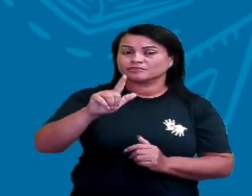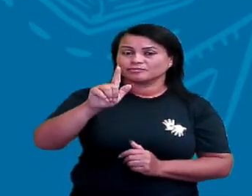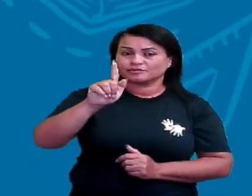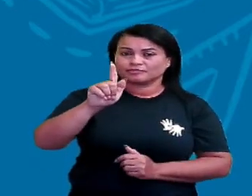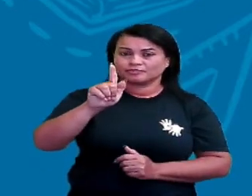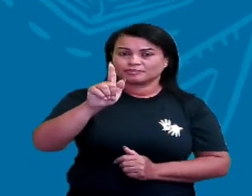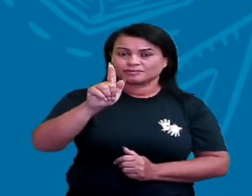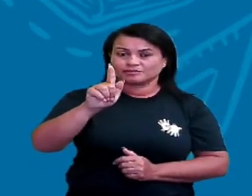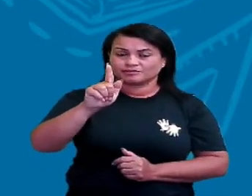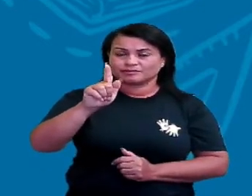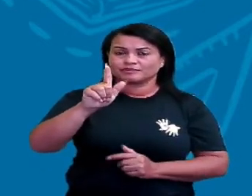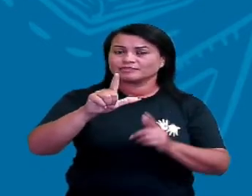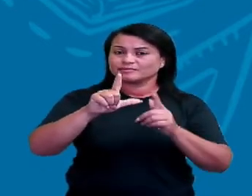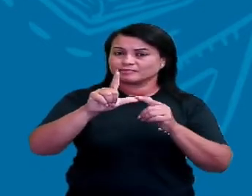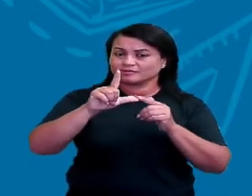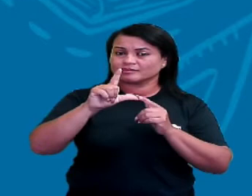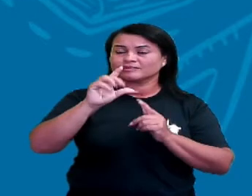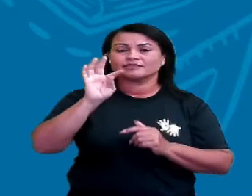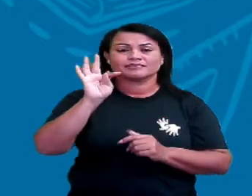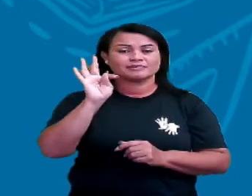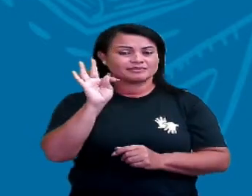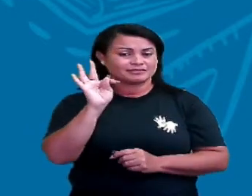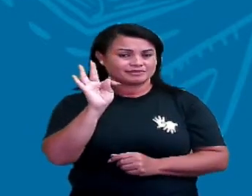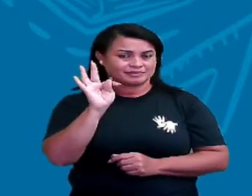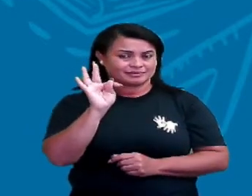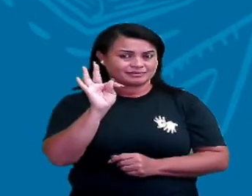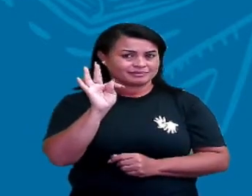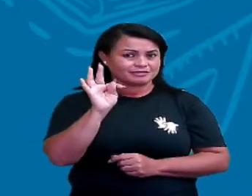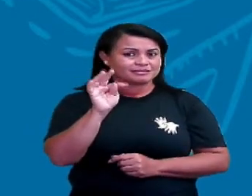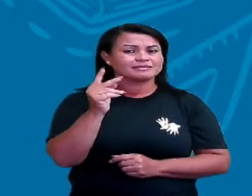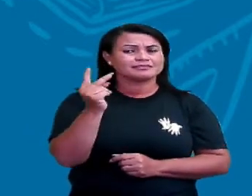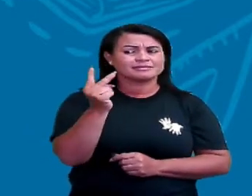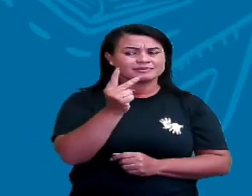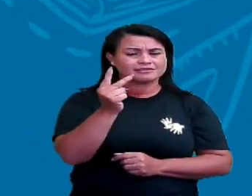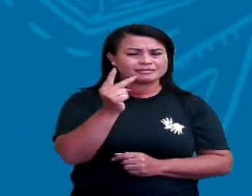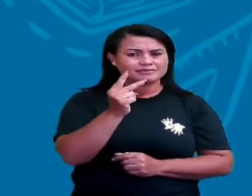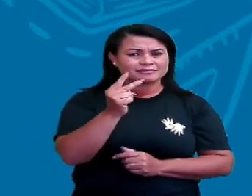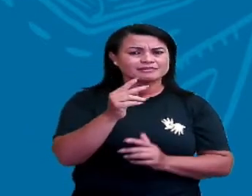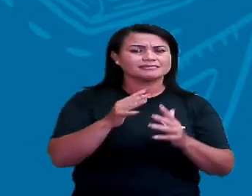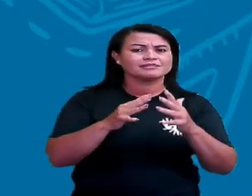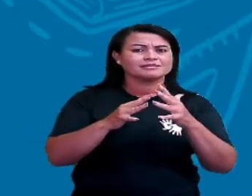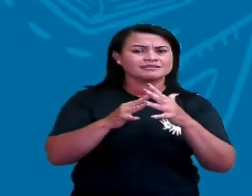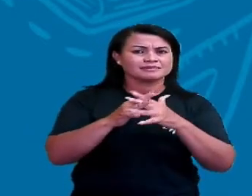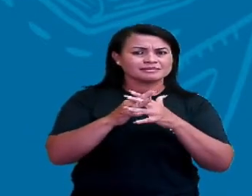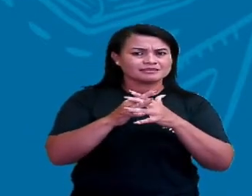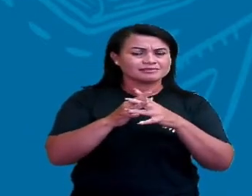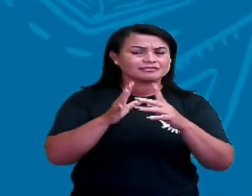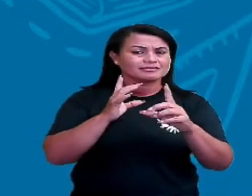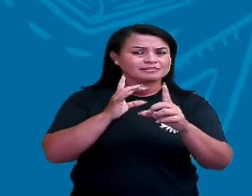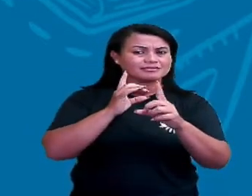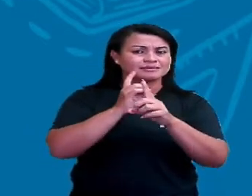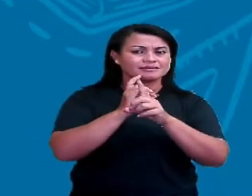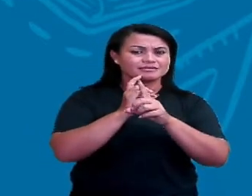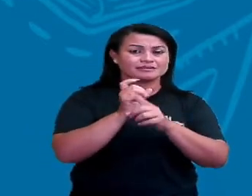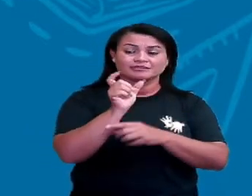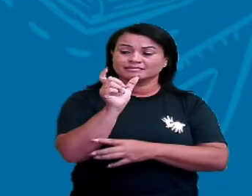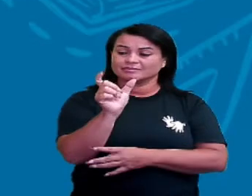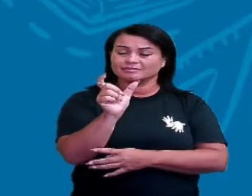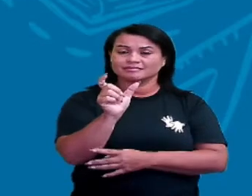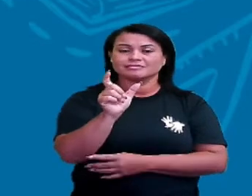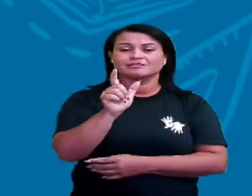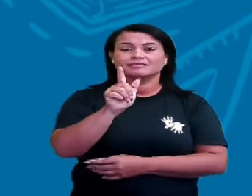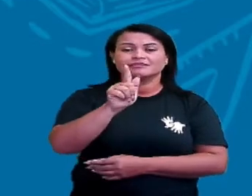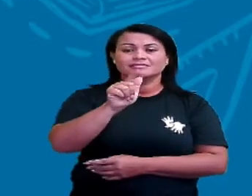G e o T. São as 2 consoantes que nós encontramos na palavra